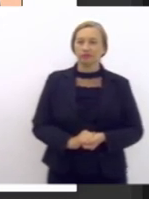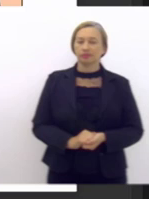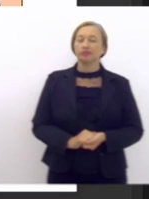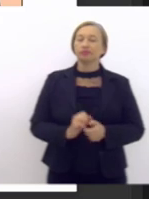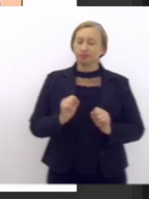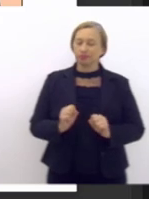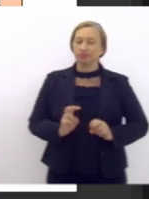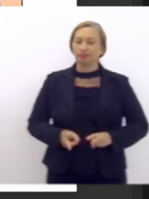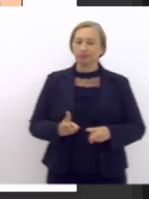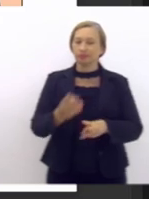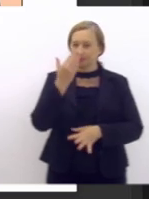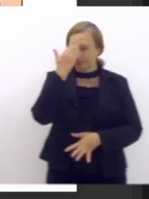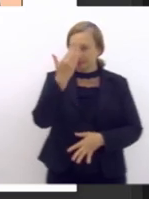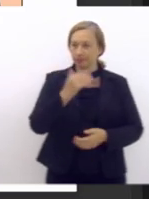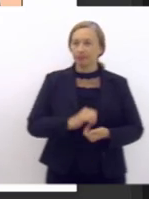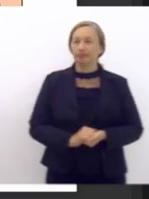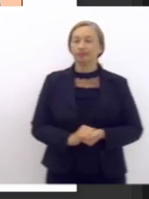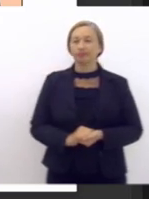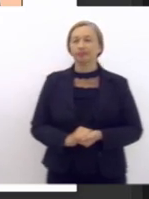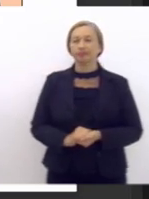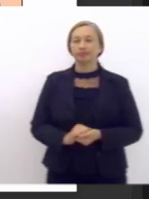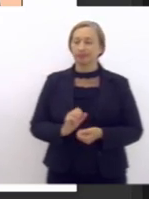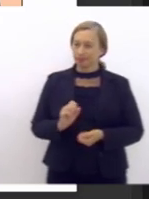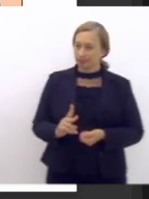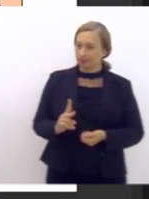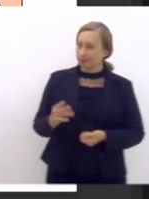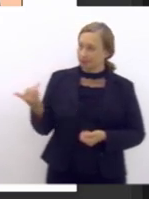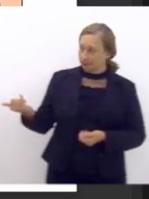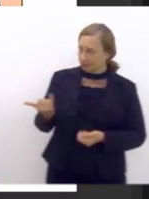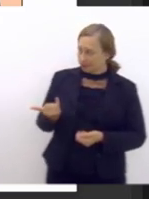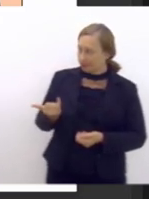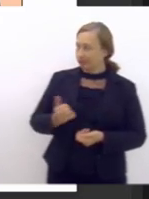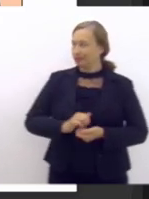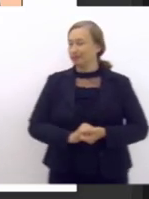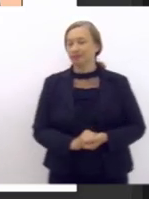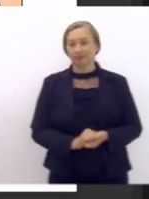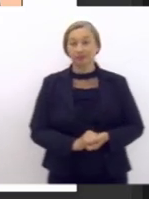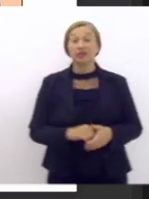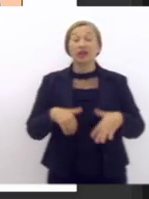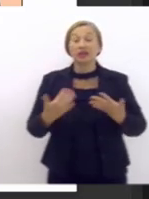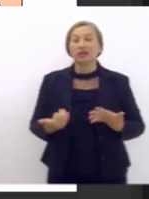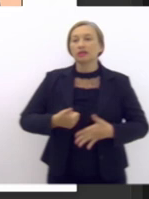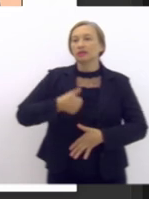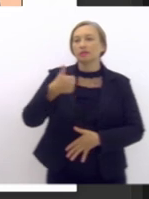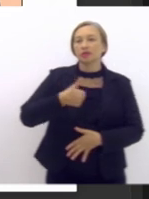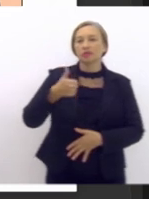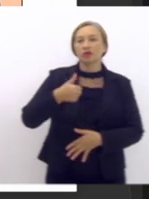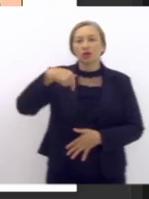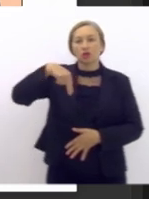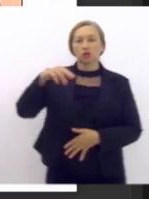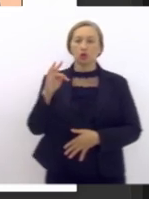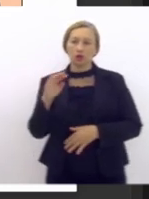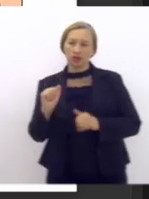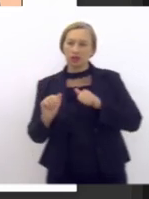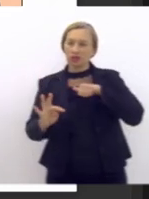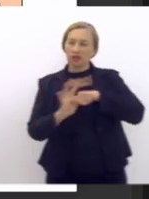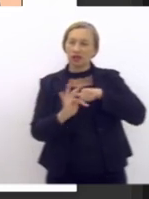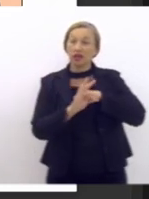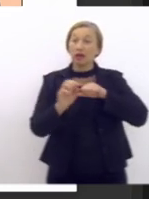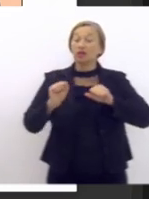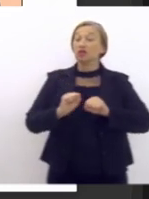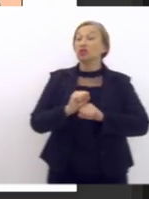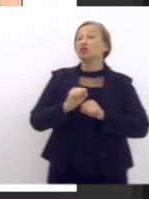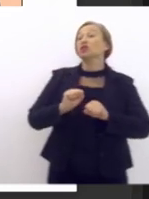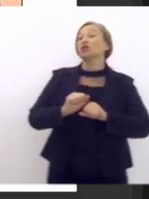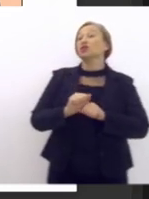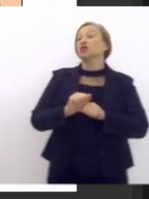Pode Muito continuar. obrigada, deputada. Tá certo. Qualquer coisa me avisem. Então, essa primeira nota técnica, ela veio com o intuito de esclarecer